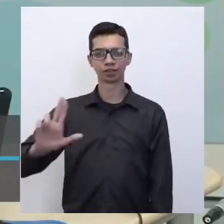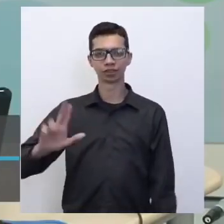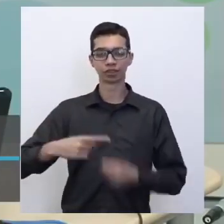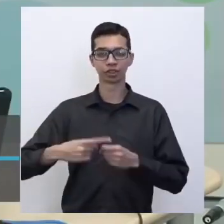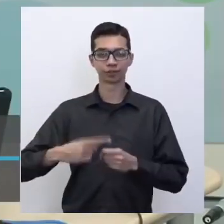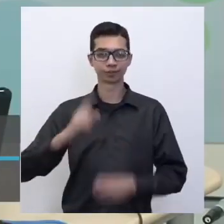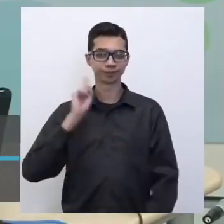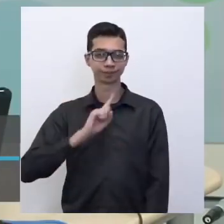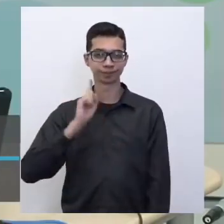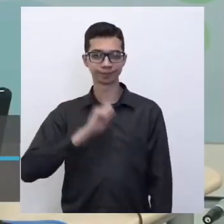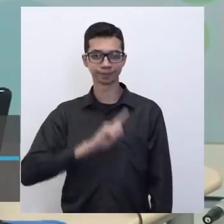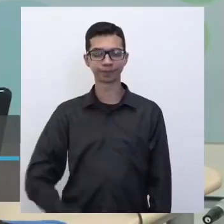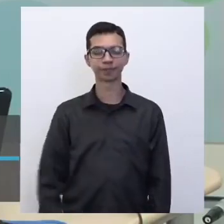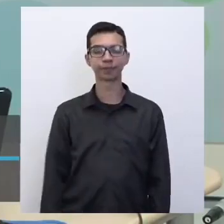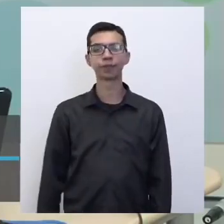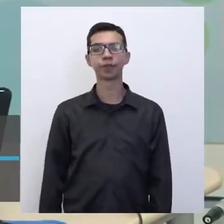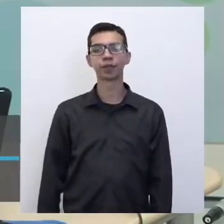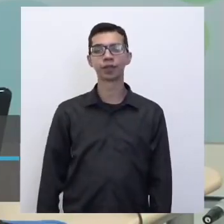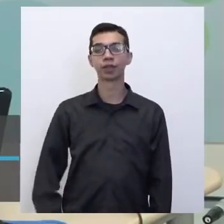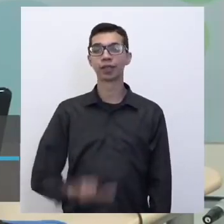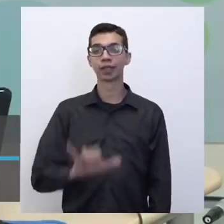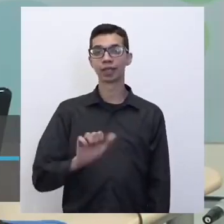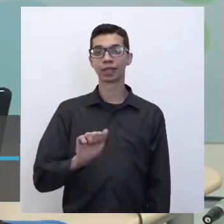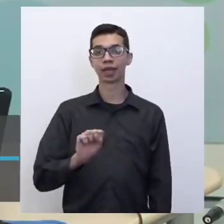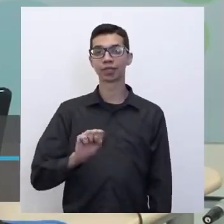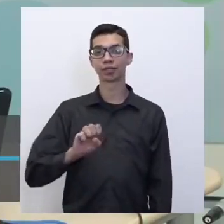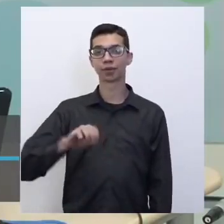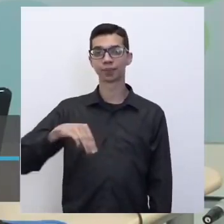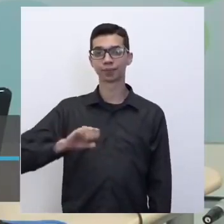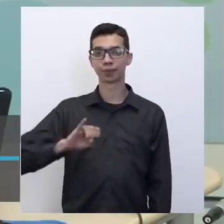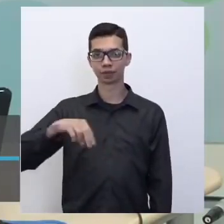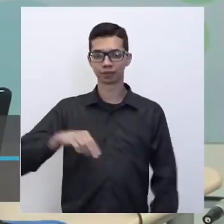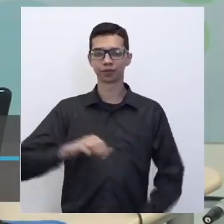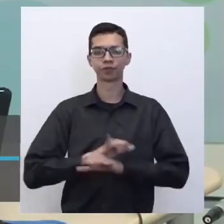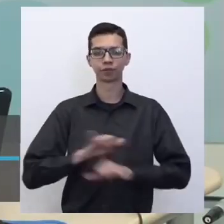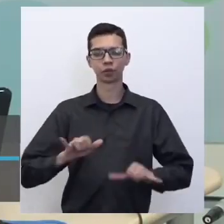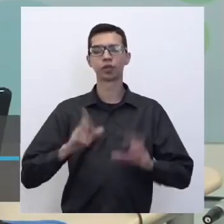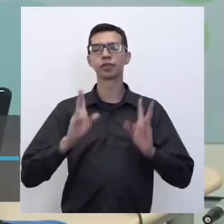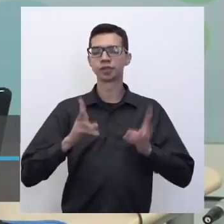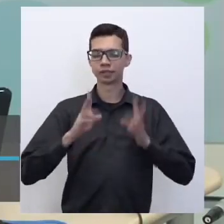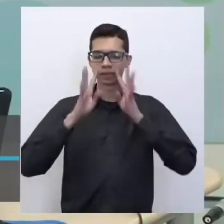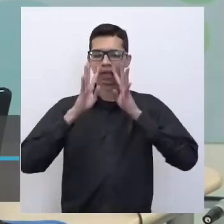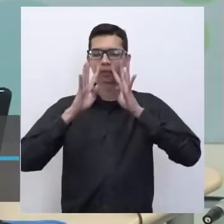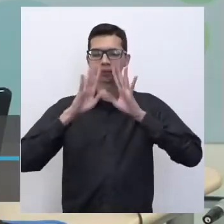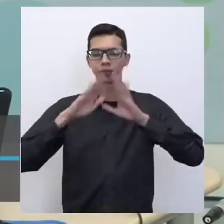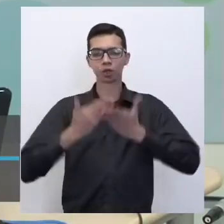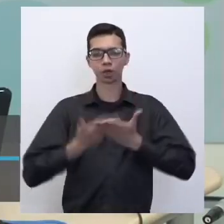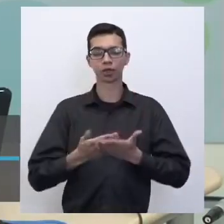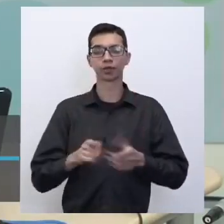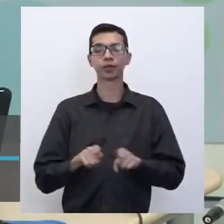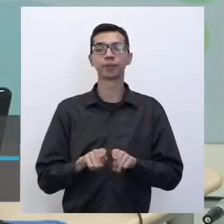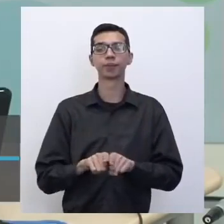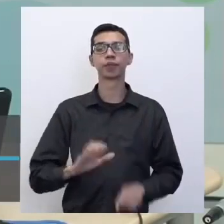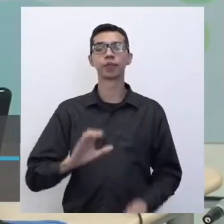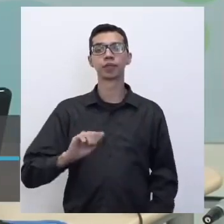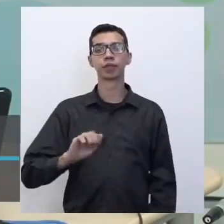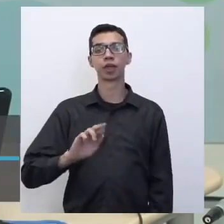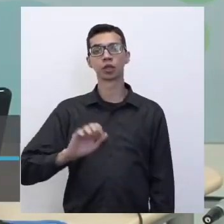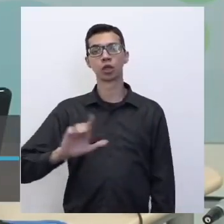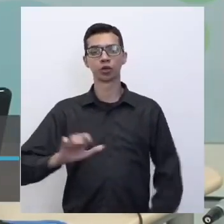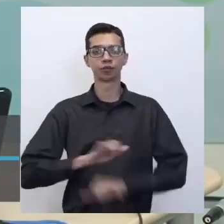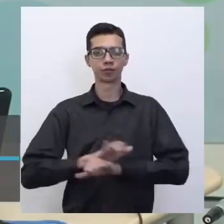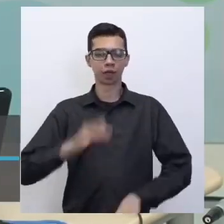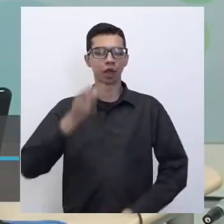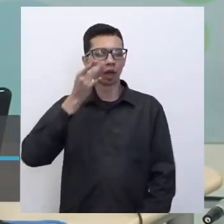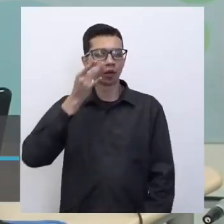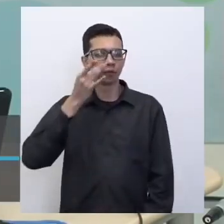A Yasmin via muito na escola. A Carola, sim, ao vivo. Quando assistiu